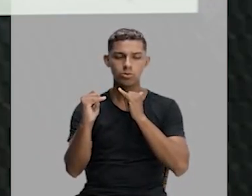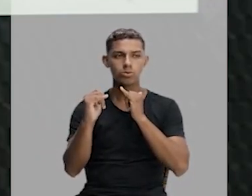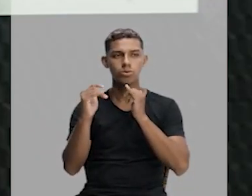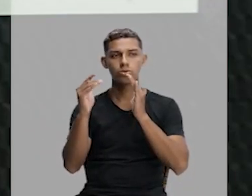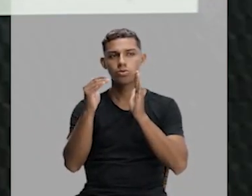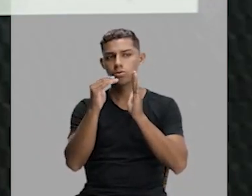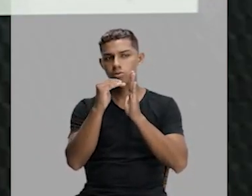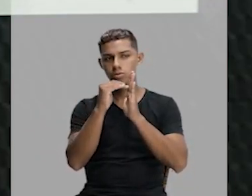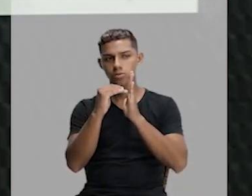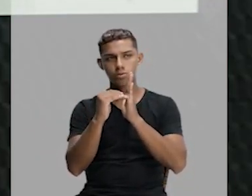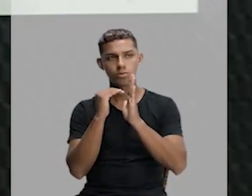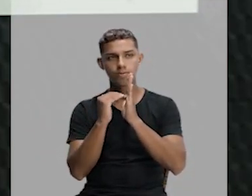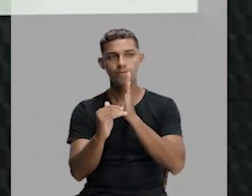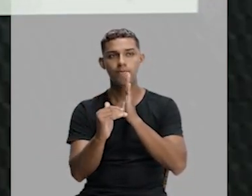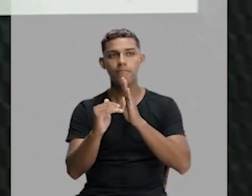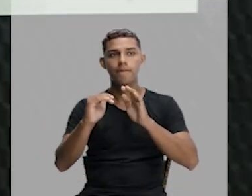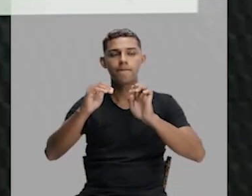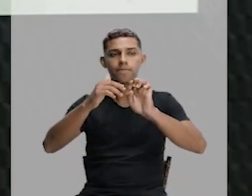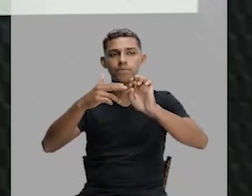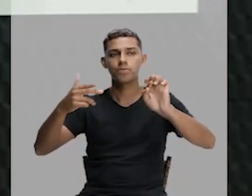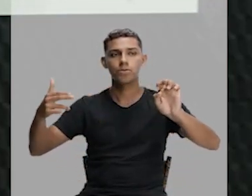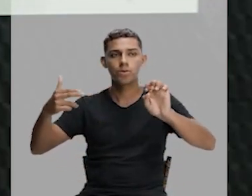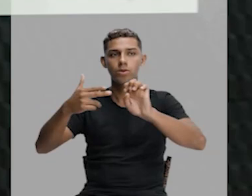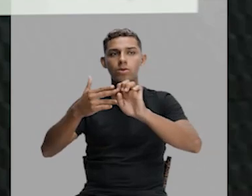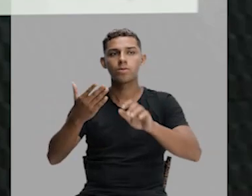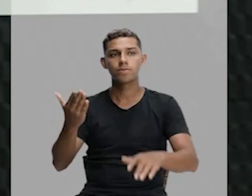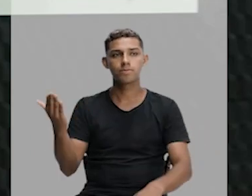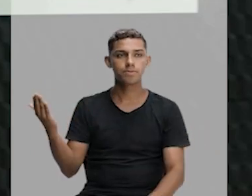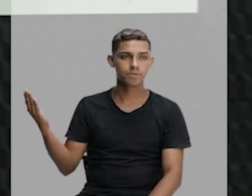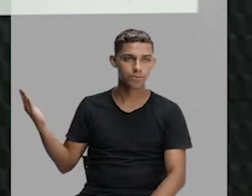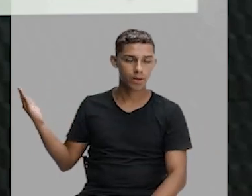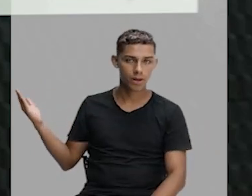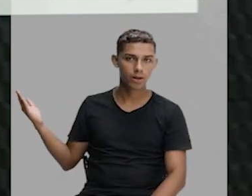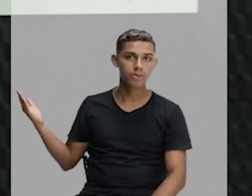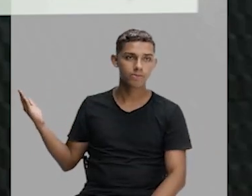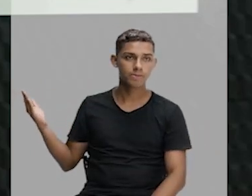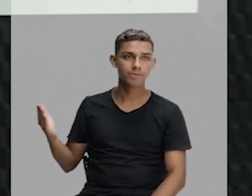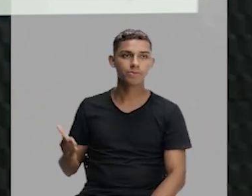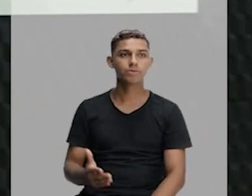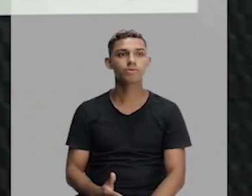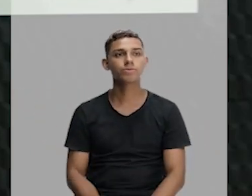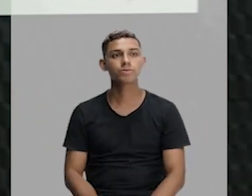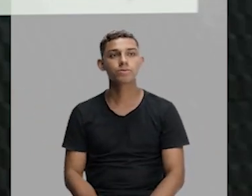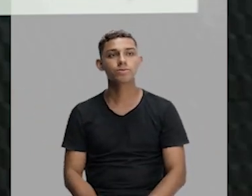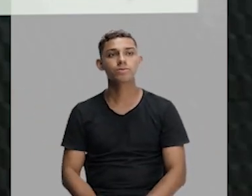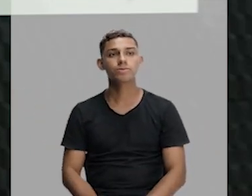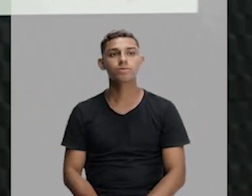esse elemento aqui que nós chamamos de seção transversal. Beleza?